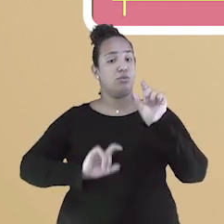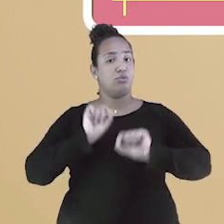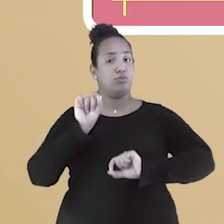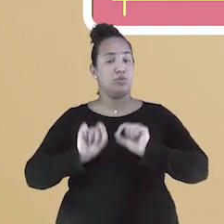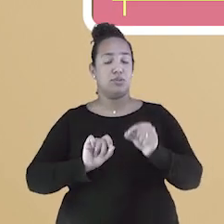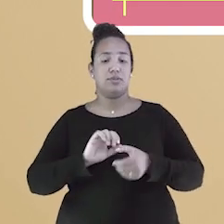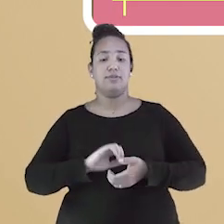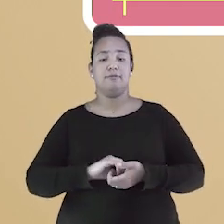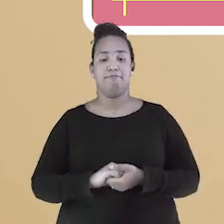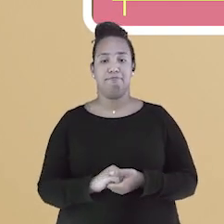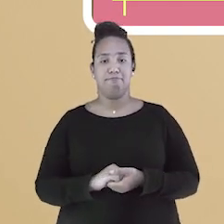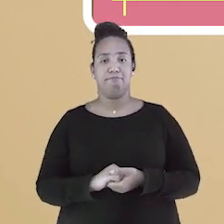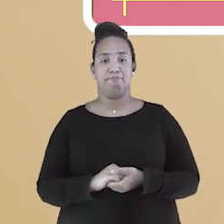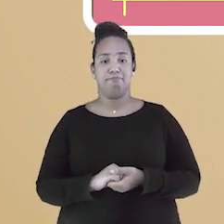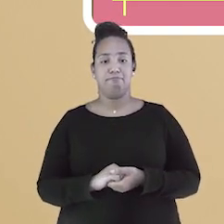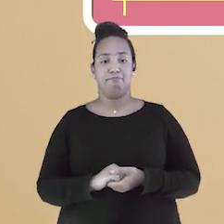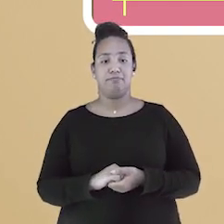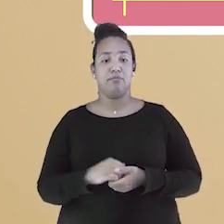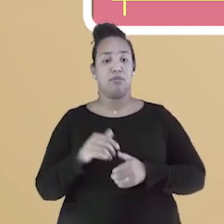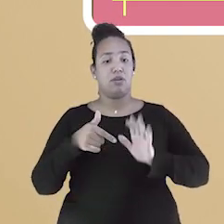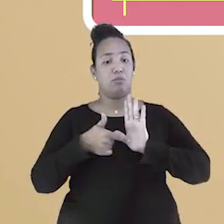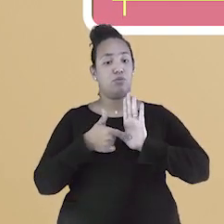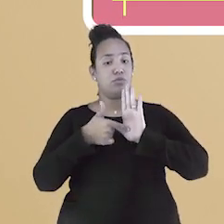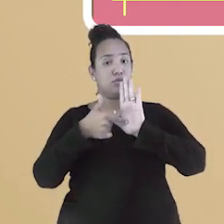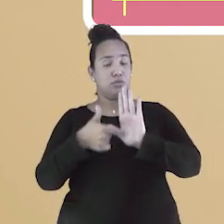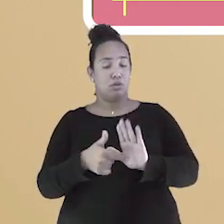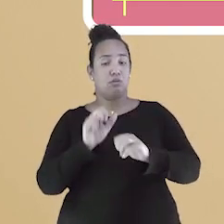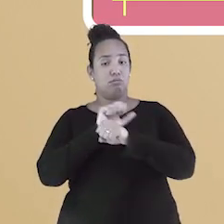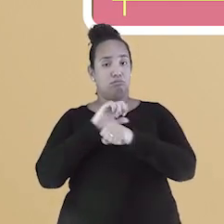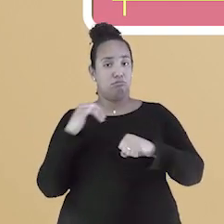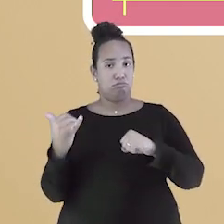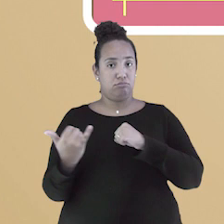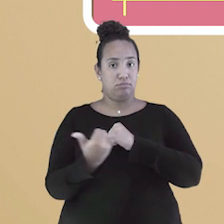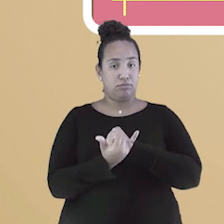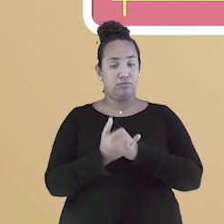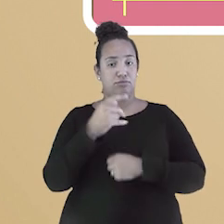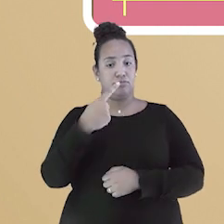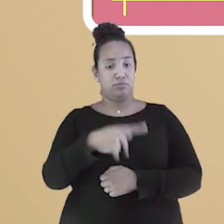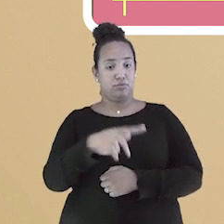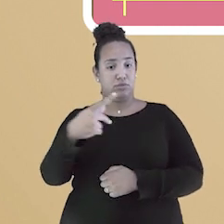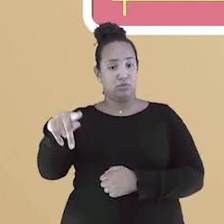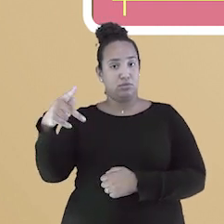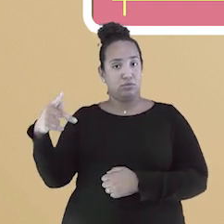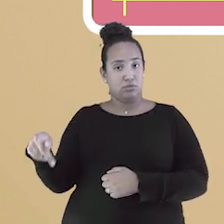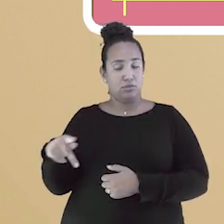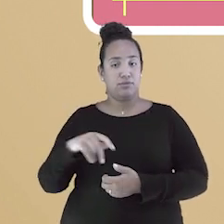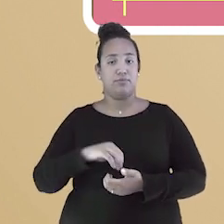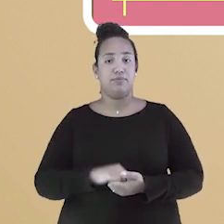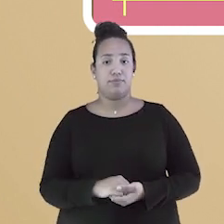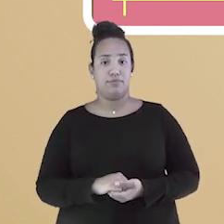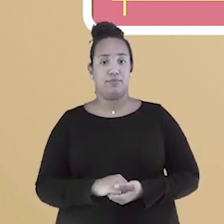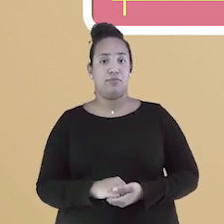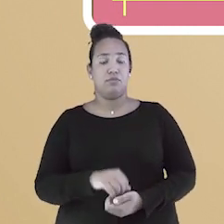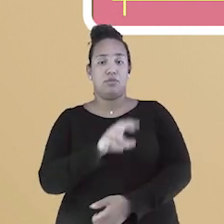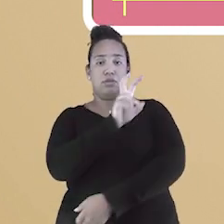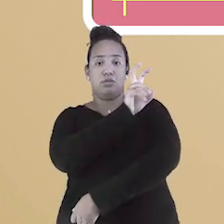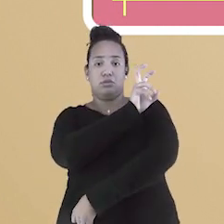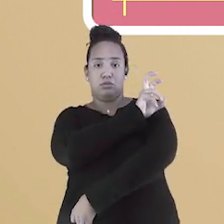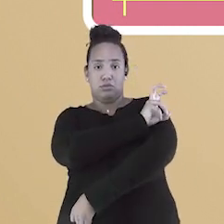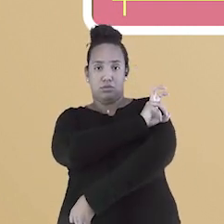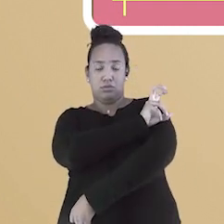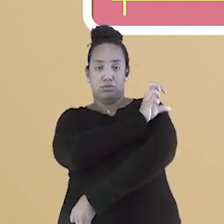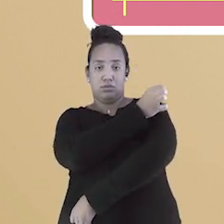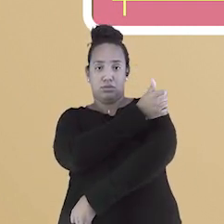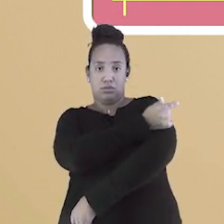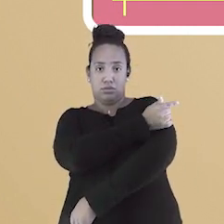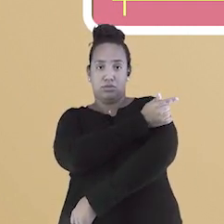empregar de forma inteligível os adjetivos possessivos. É direcionada para os anos finais do ensino fundamental e para a EJA.